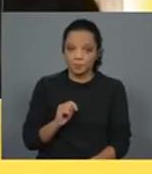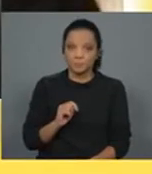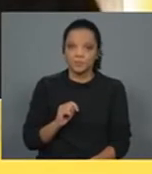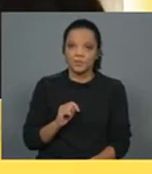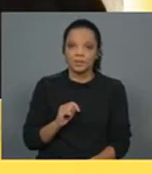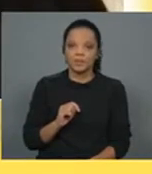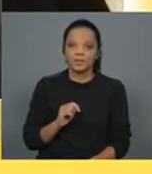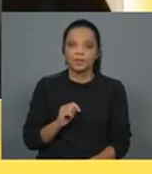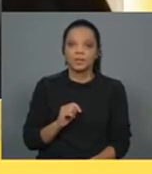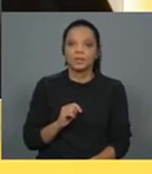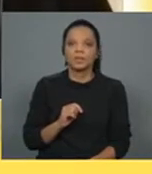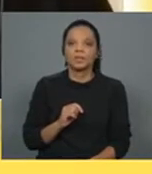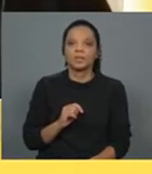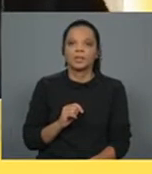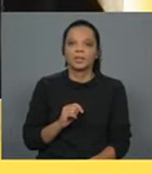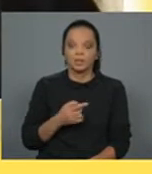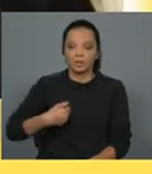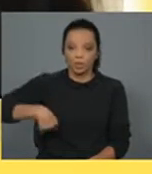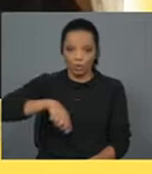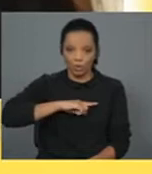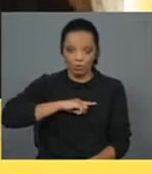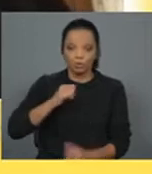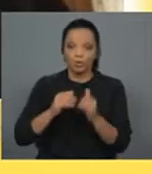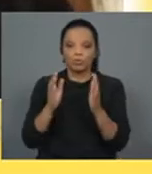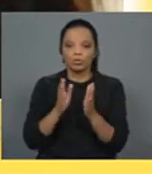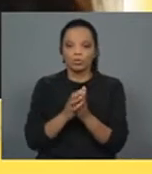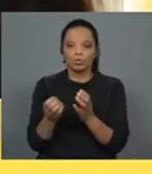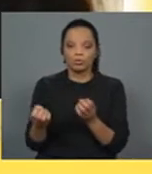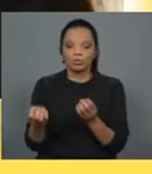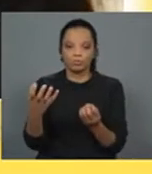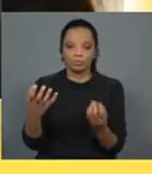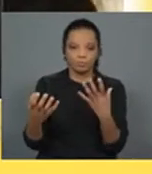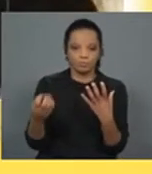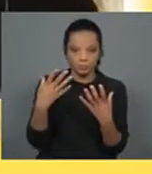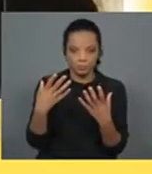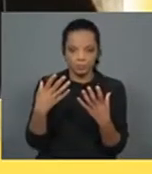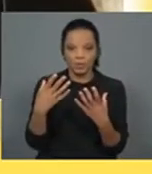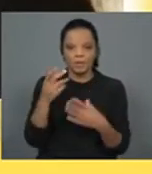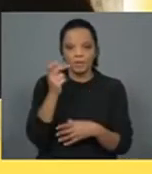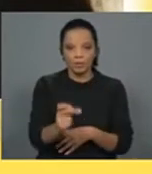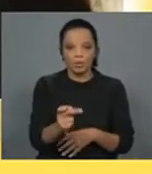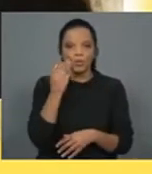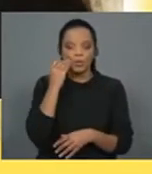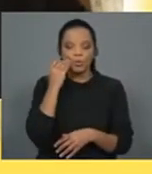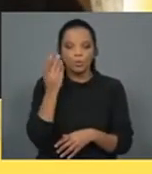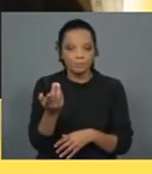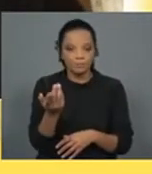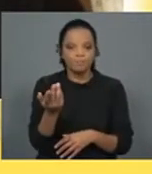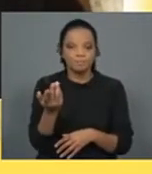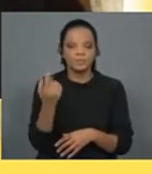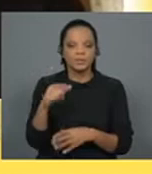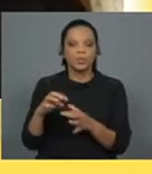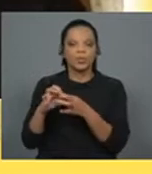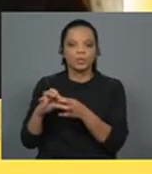Todos os sensores que instalamos é sempre em colaboração com o IPMA, ou seja, com o Fernando Carrillo. Portanto,